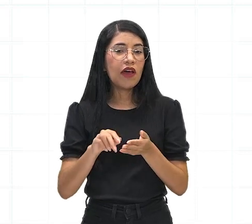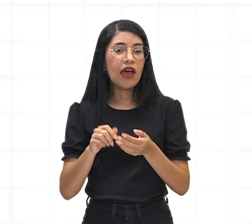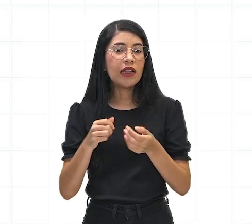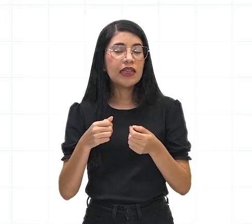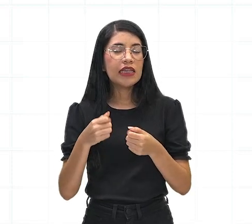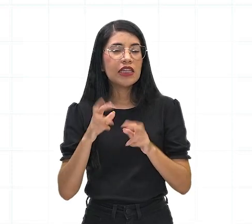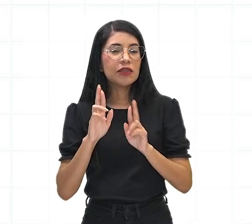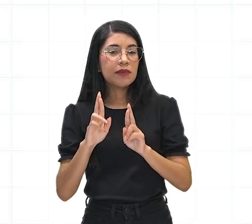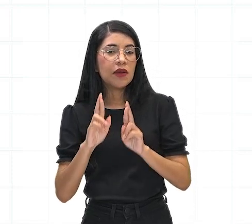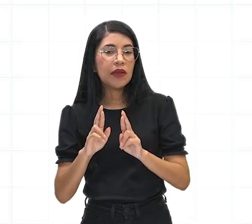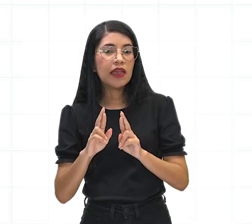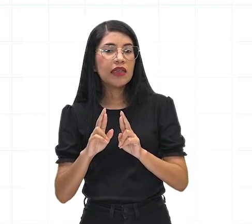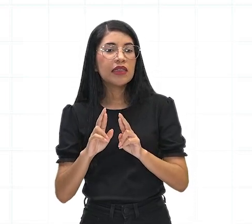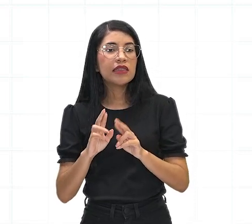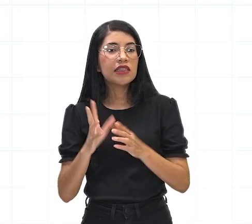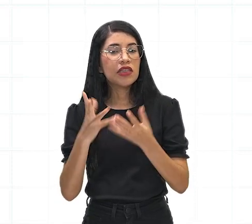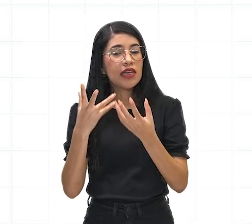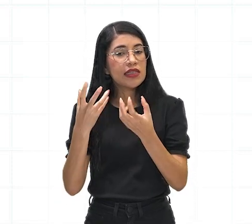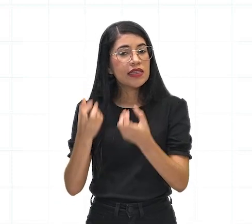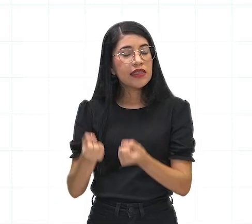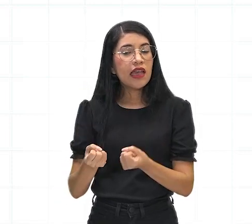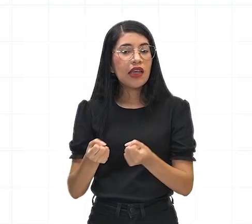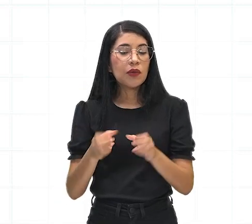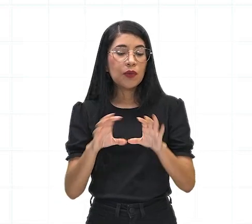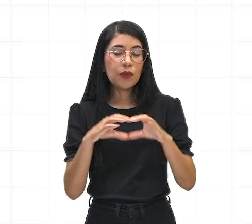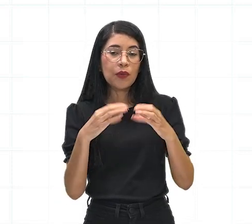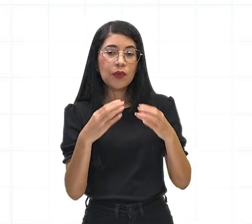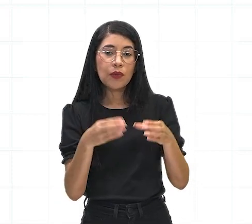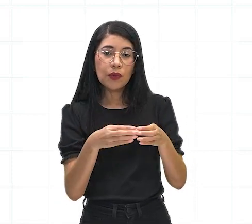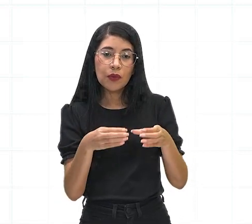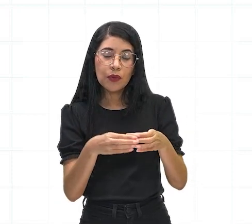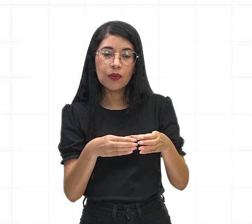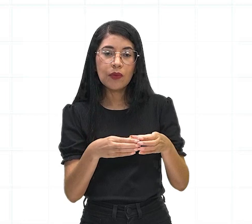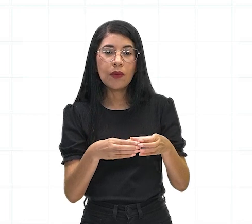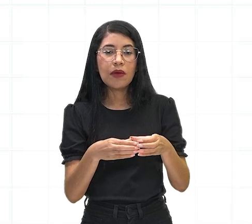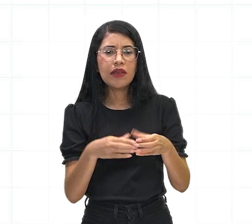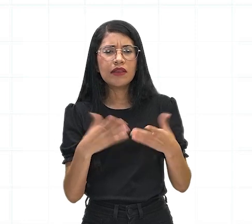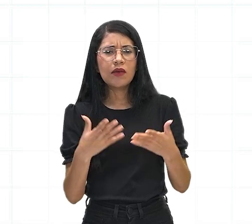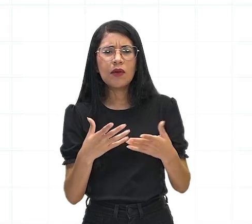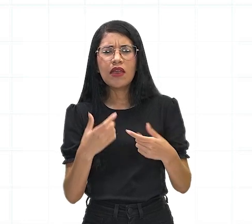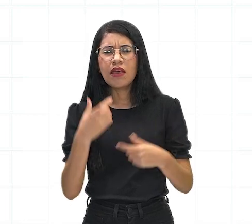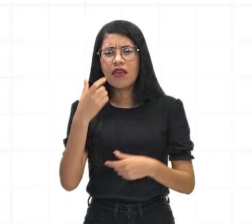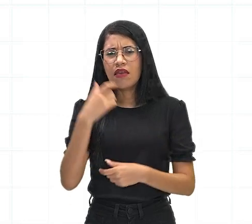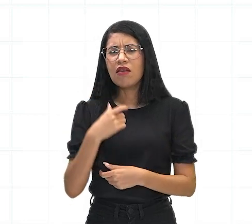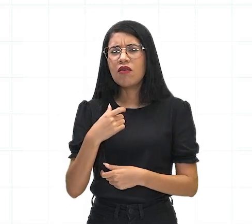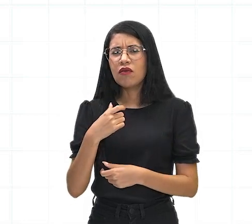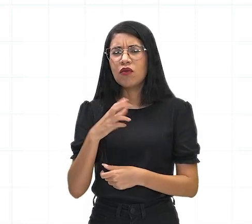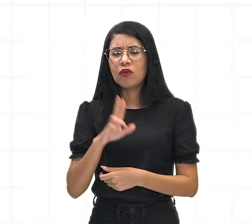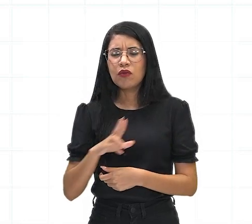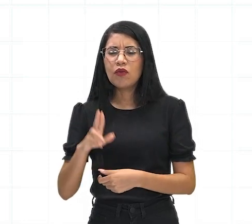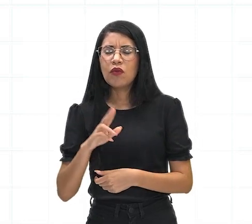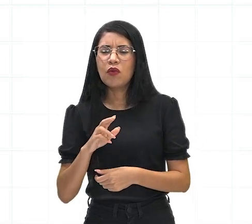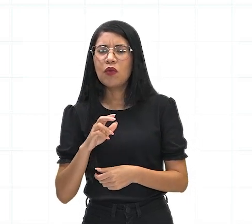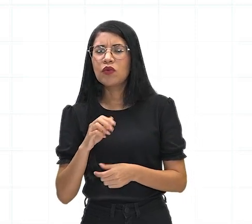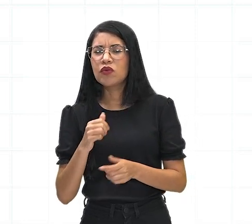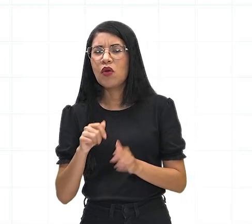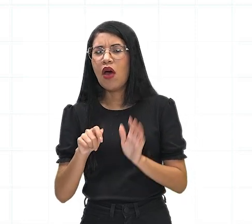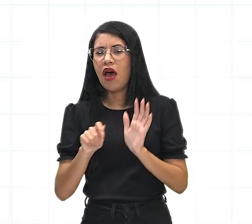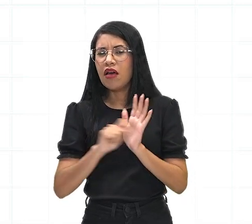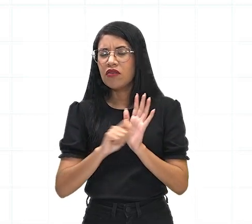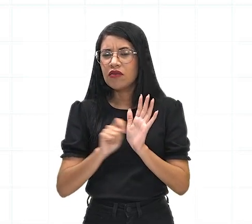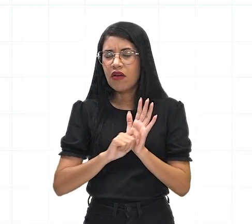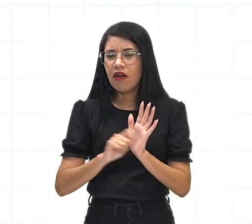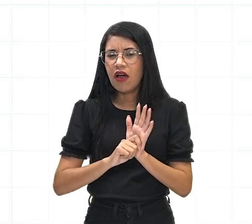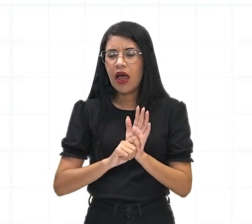decisões esperando a aprovação de algum tipo de grupo, ou seja, será que eu faço esse tipo de uso de substância, né, porque